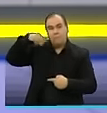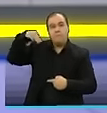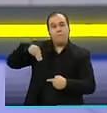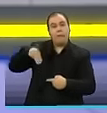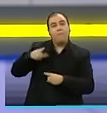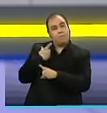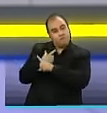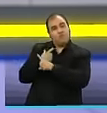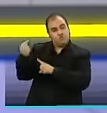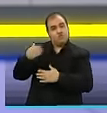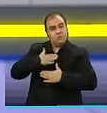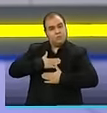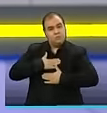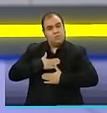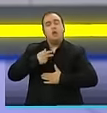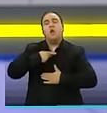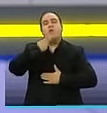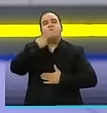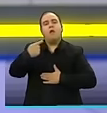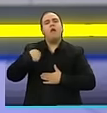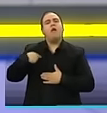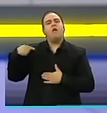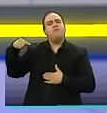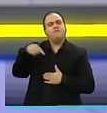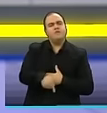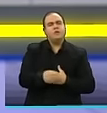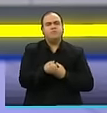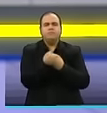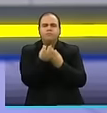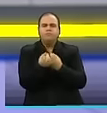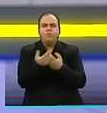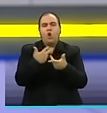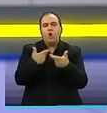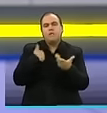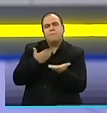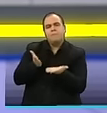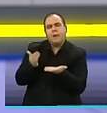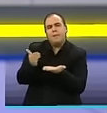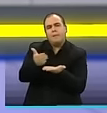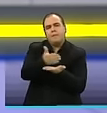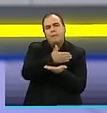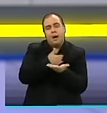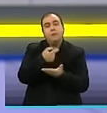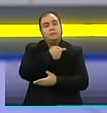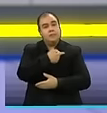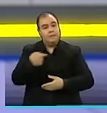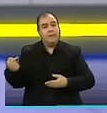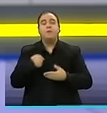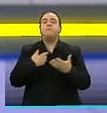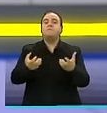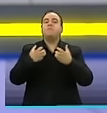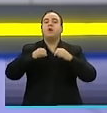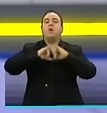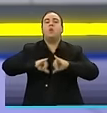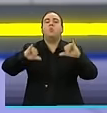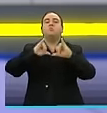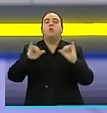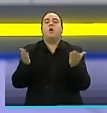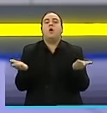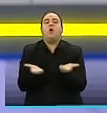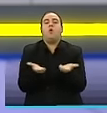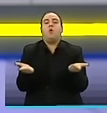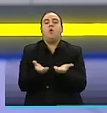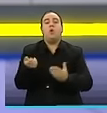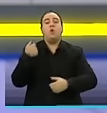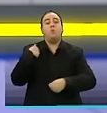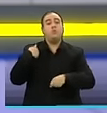vem fugindo. E eu falei que eu traria indícios que eu recolhi ao longo de toda a semana. Então eu queria anunciar nesse momento que